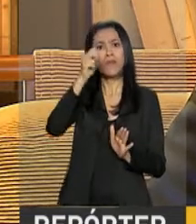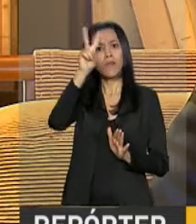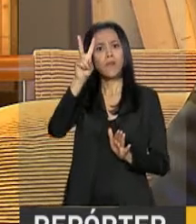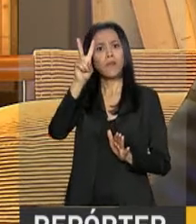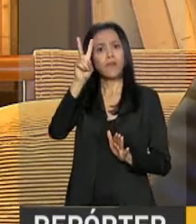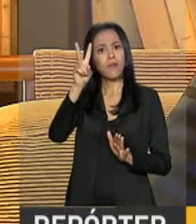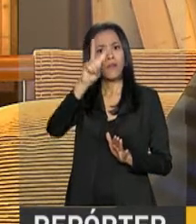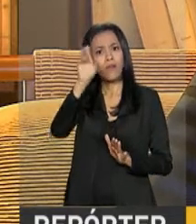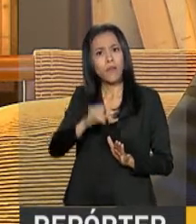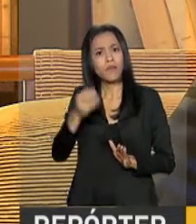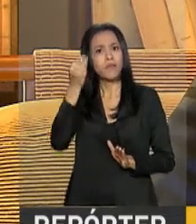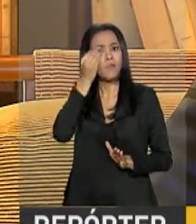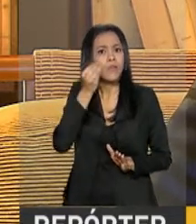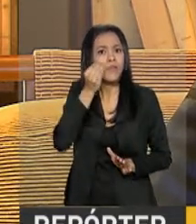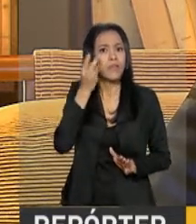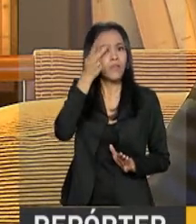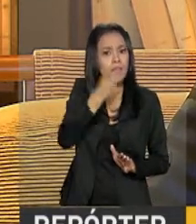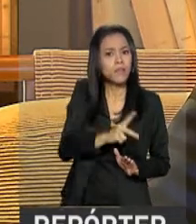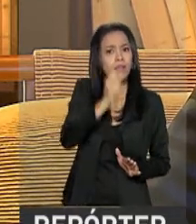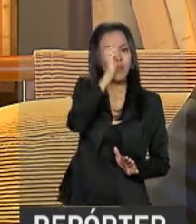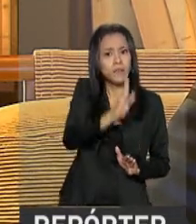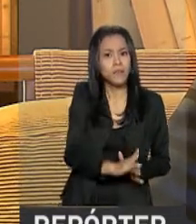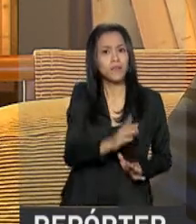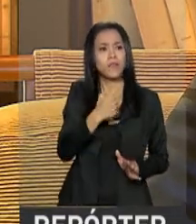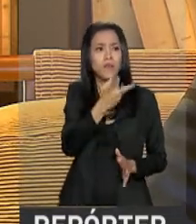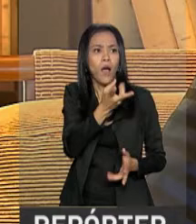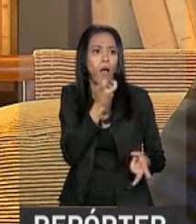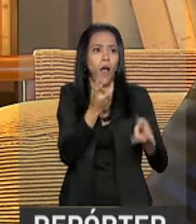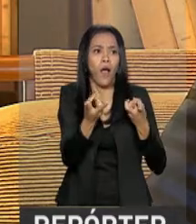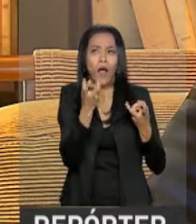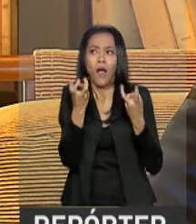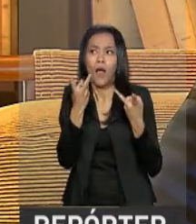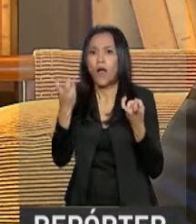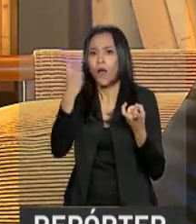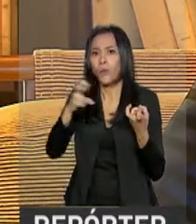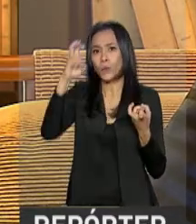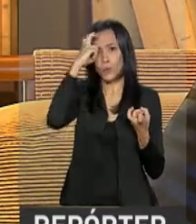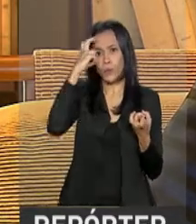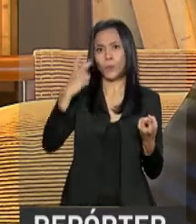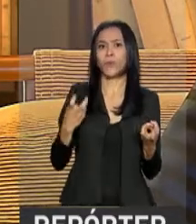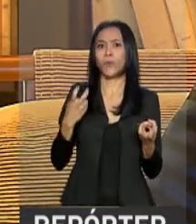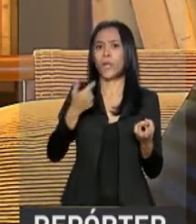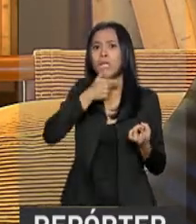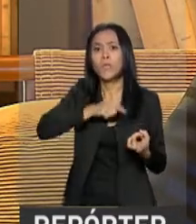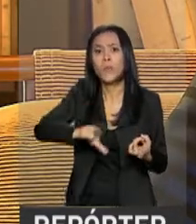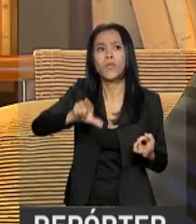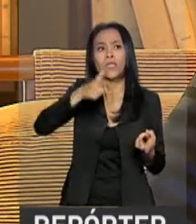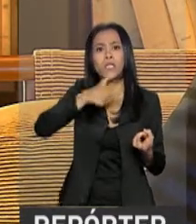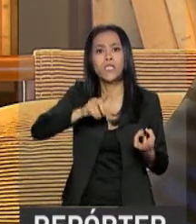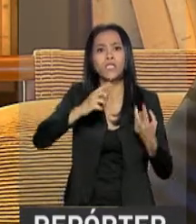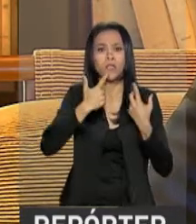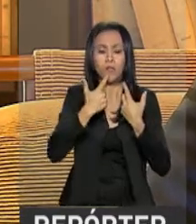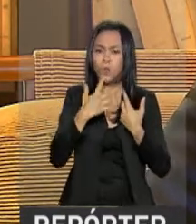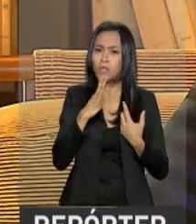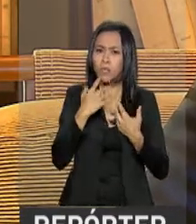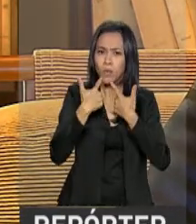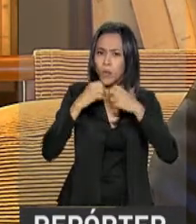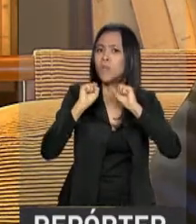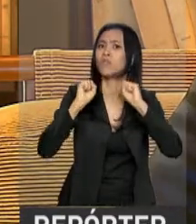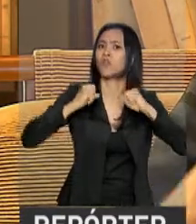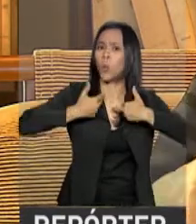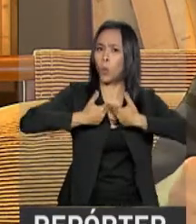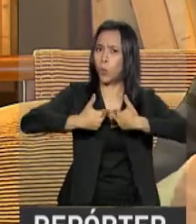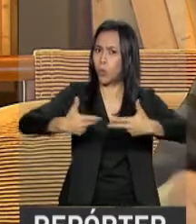no exterior para descobrir uma nova cultura aprofunde as competências linguísticas mas além disso no